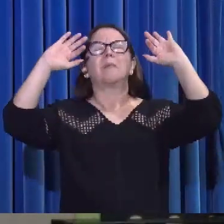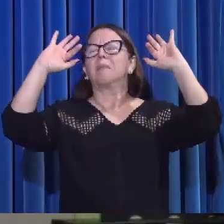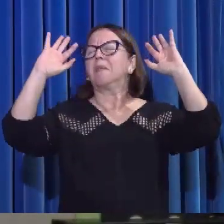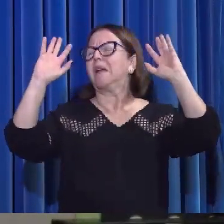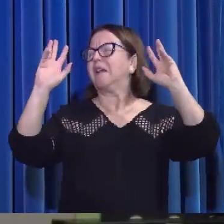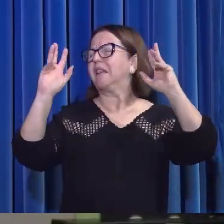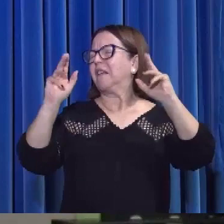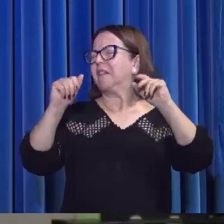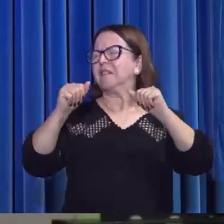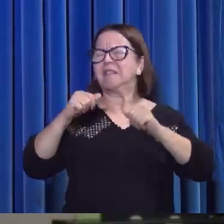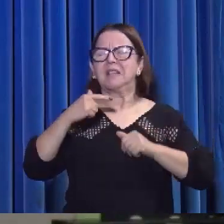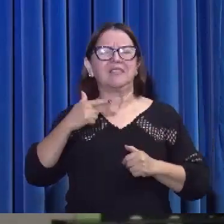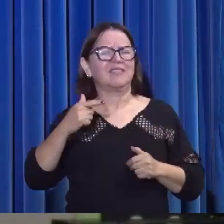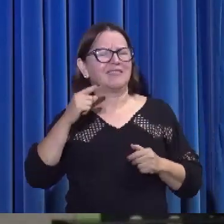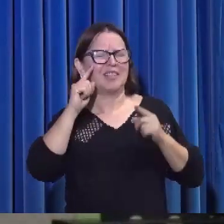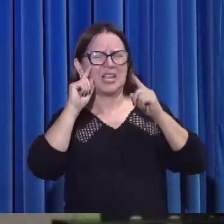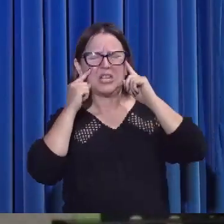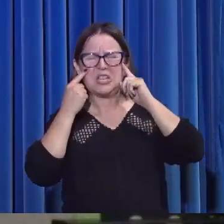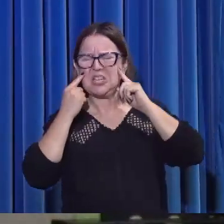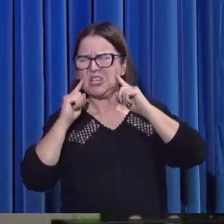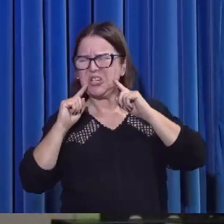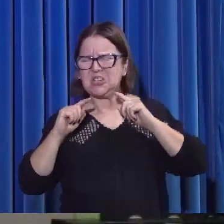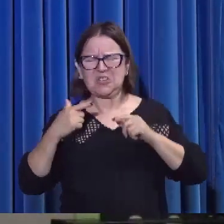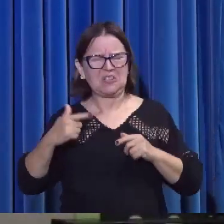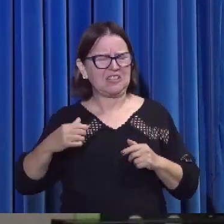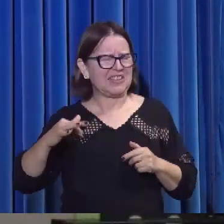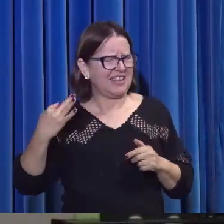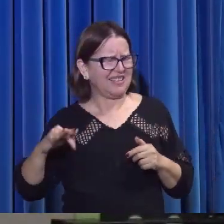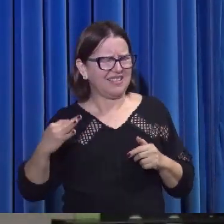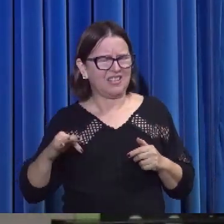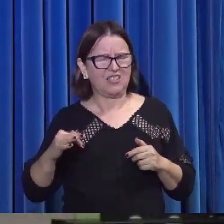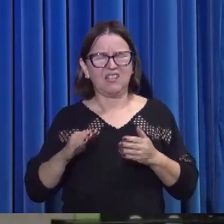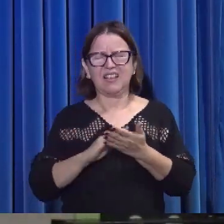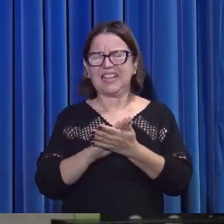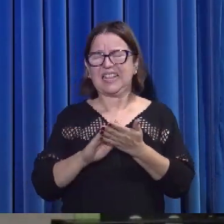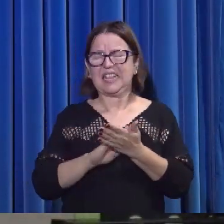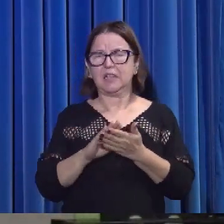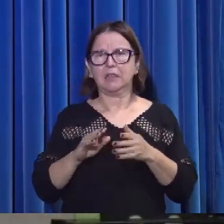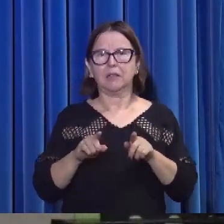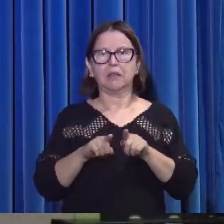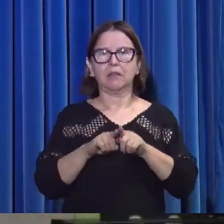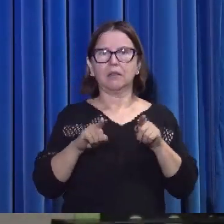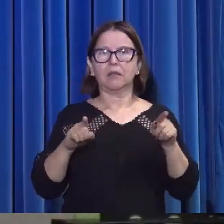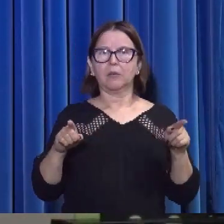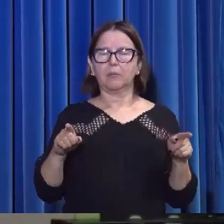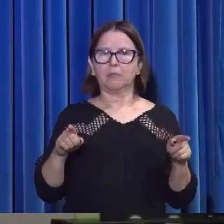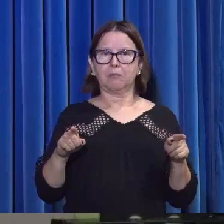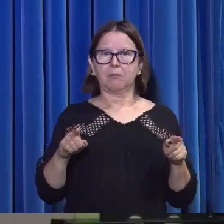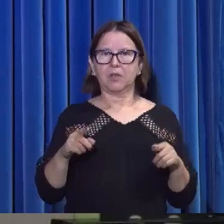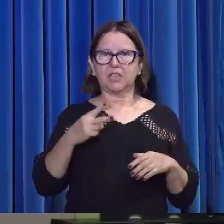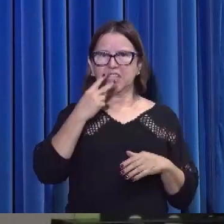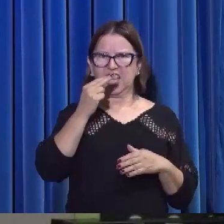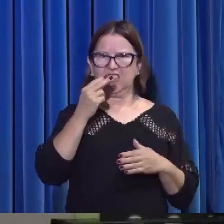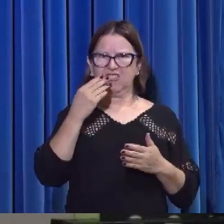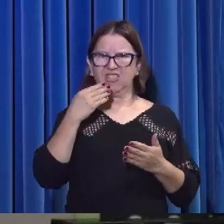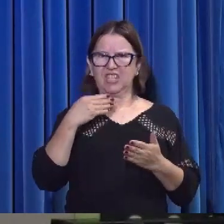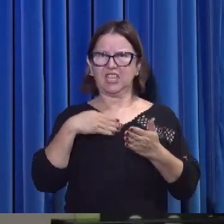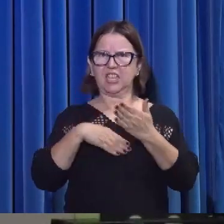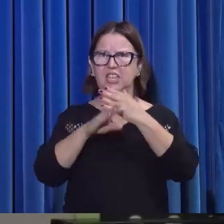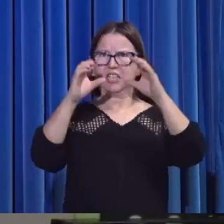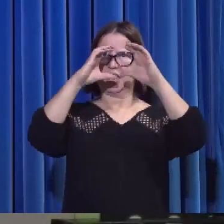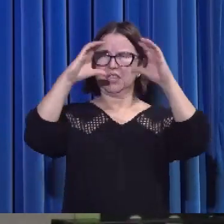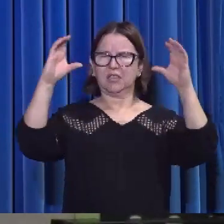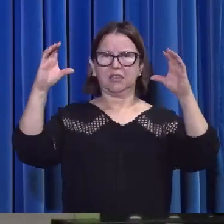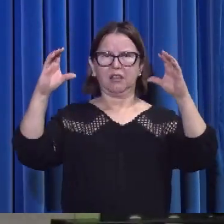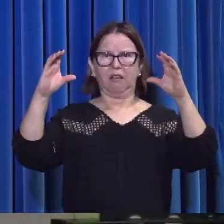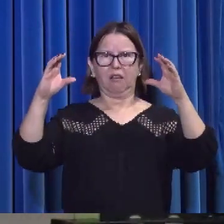choro, não vai ter pranto, não vai ter isso, não vai ter aquilo, mas agem de uma maneira como se ir para o céu fosse a maior tragédia. É o pastor